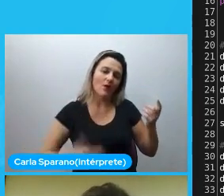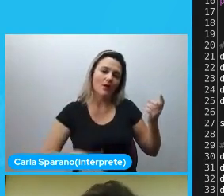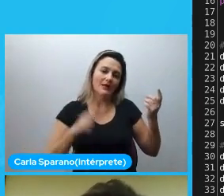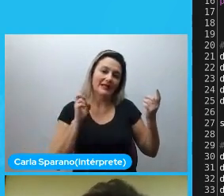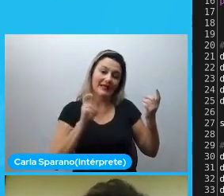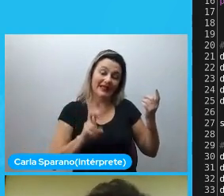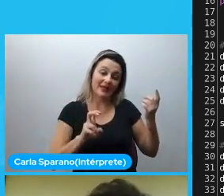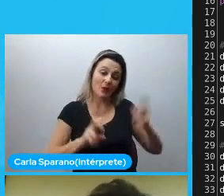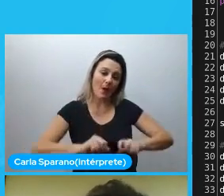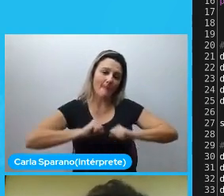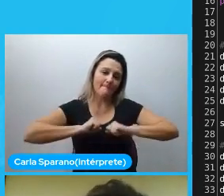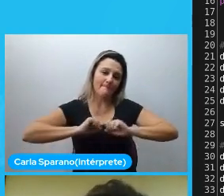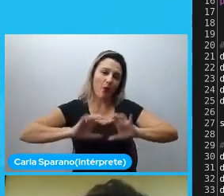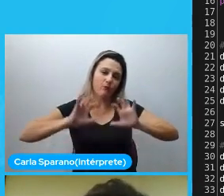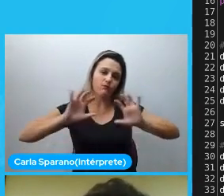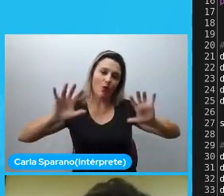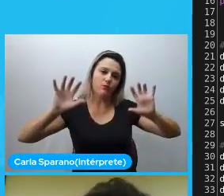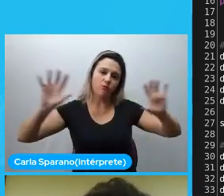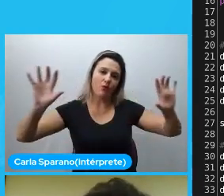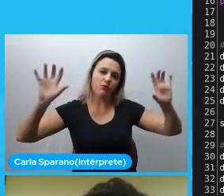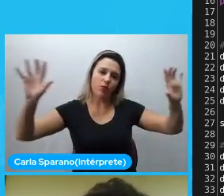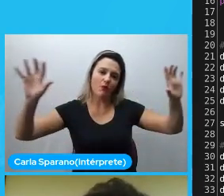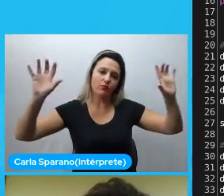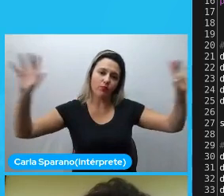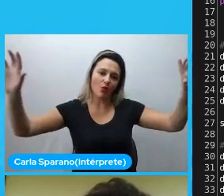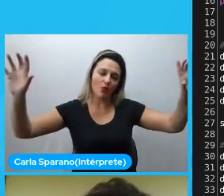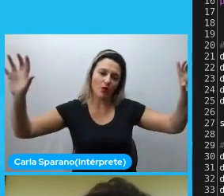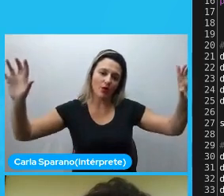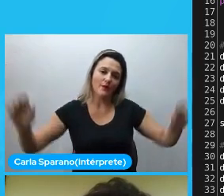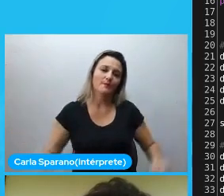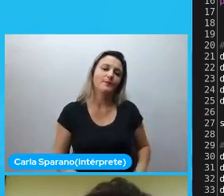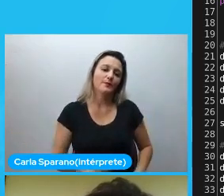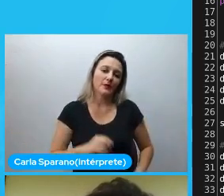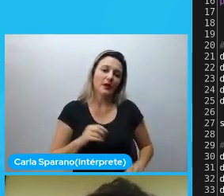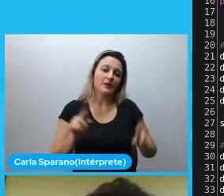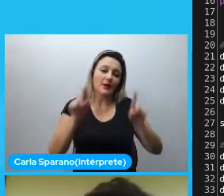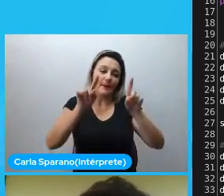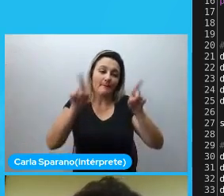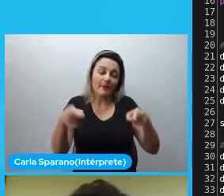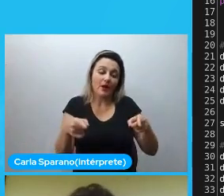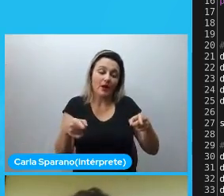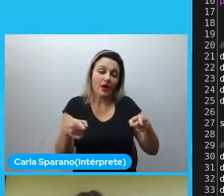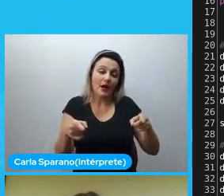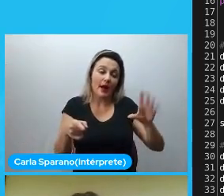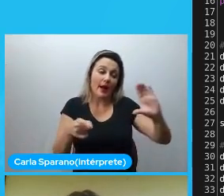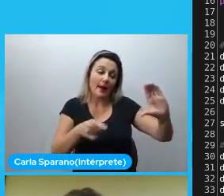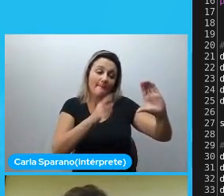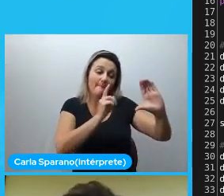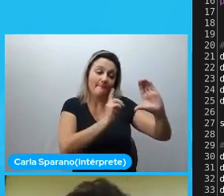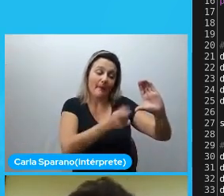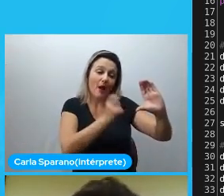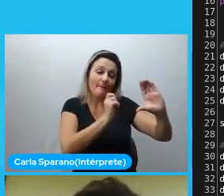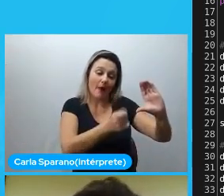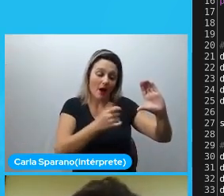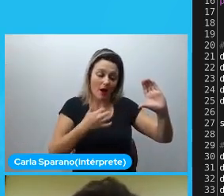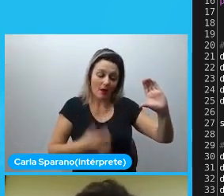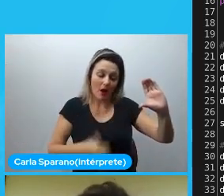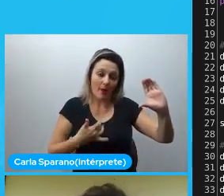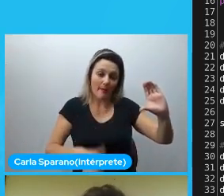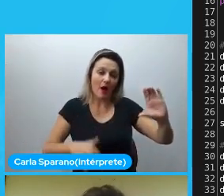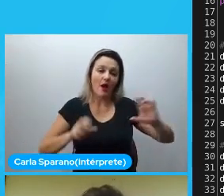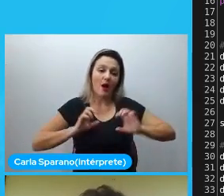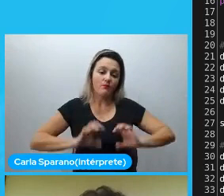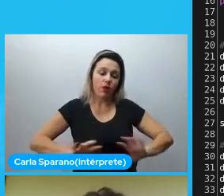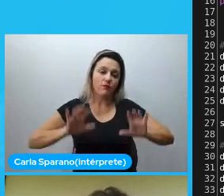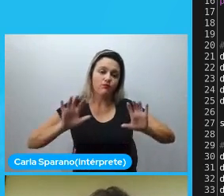E aí ele soma com o acorde que eu tô fazendo aqui. Quando eu boto entre parênteses, ele toca as notas juntas. Então ele soma com o acorde que eu tô fazendo aqui. E a mesma